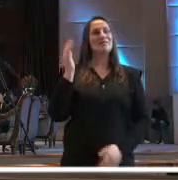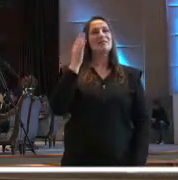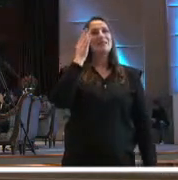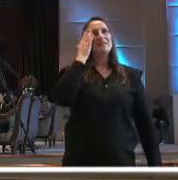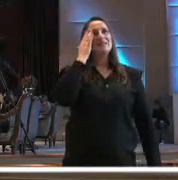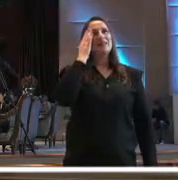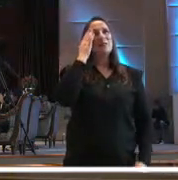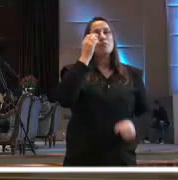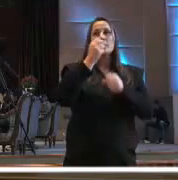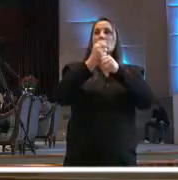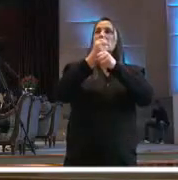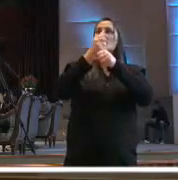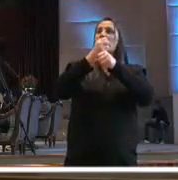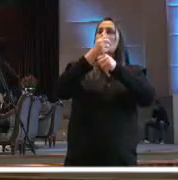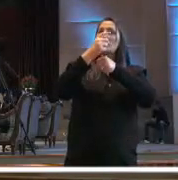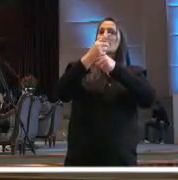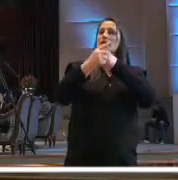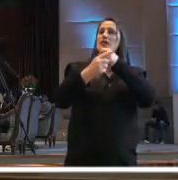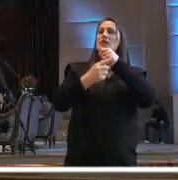anos depois com Eliseu.